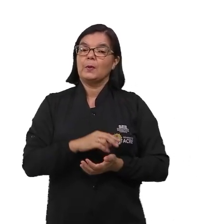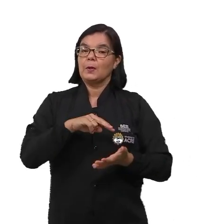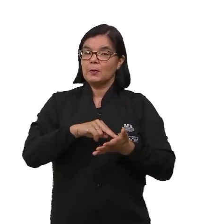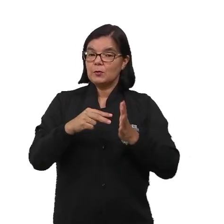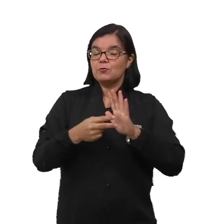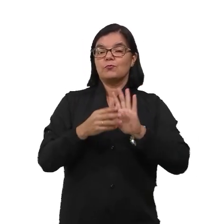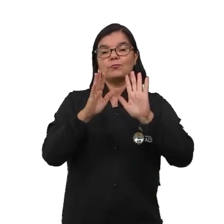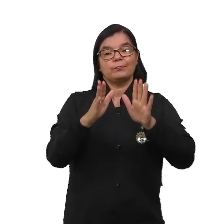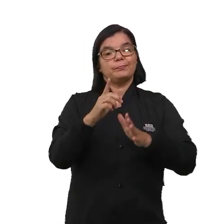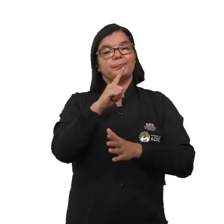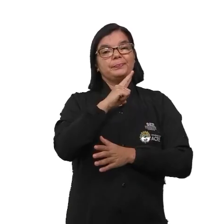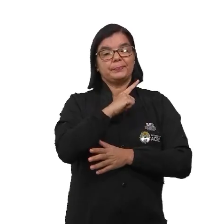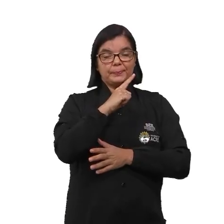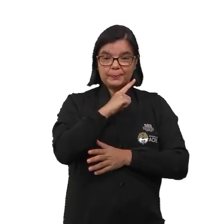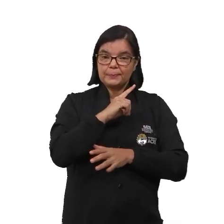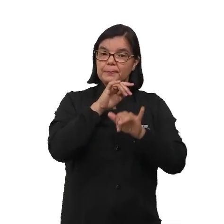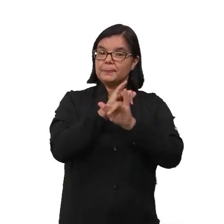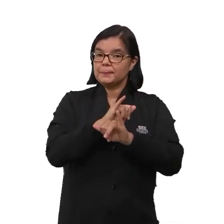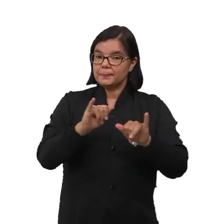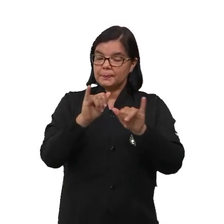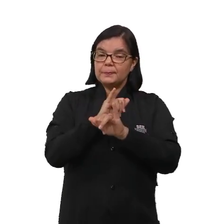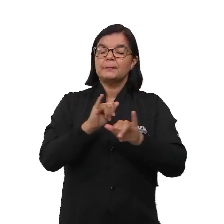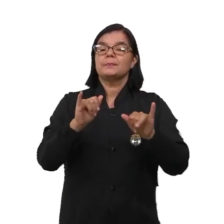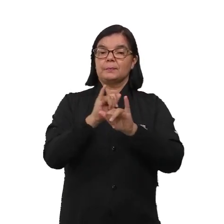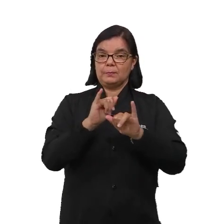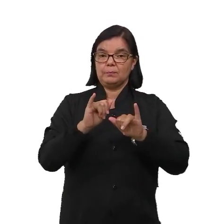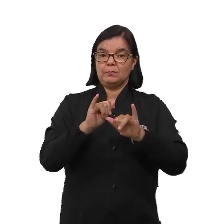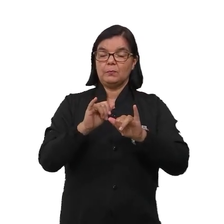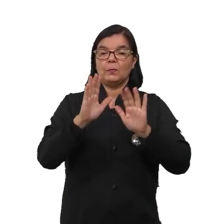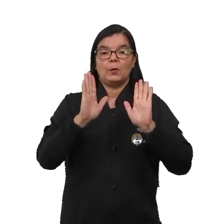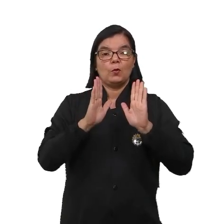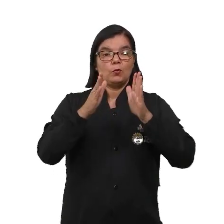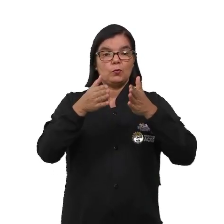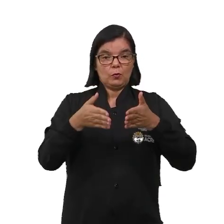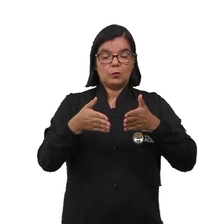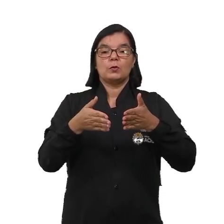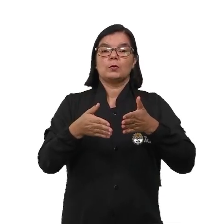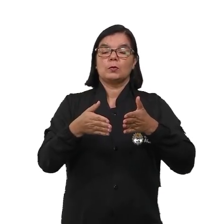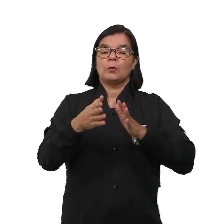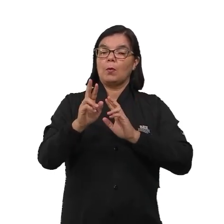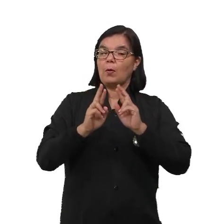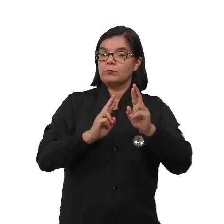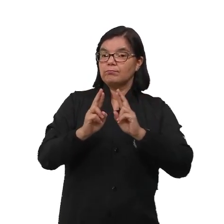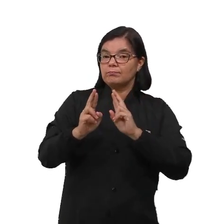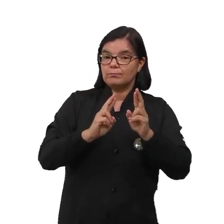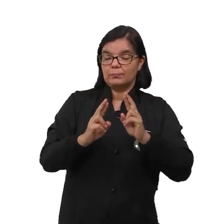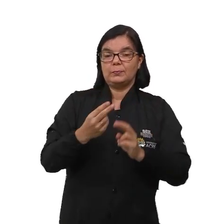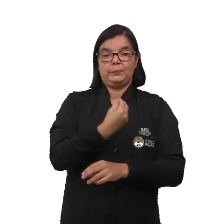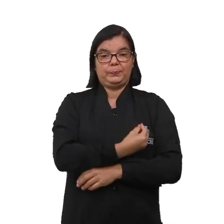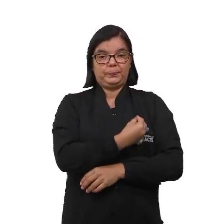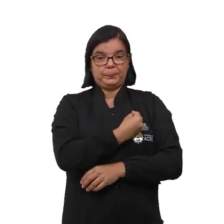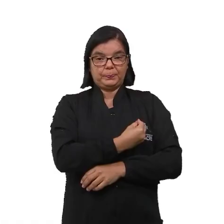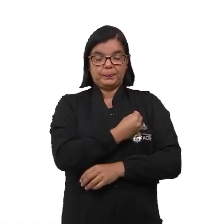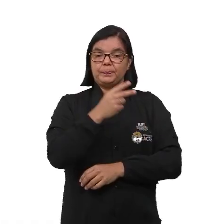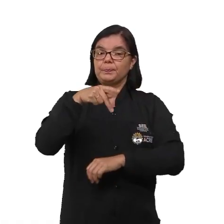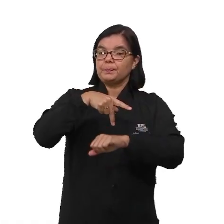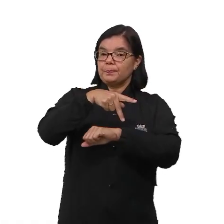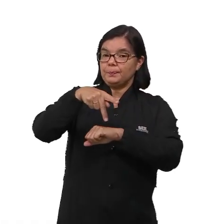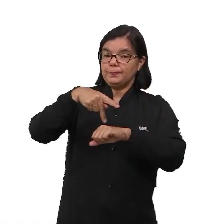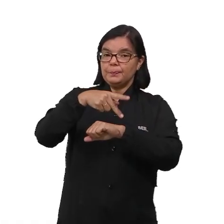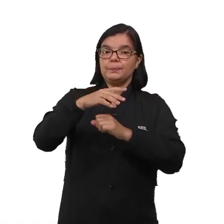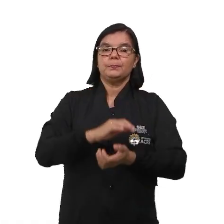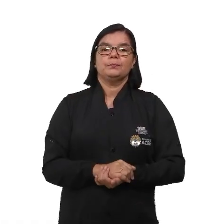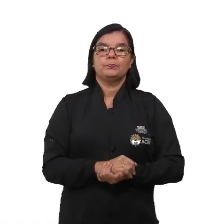seja, já temos aqui uma informação, um destaque em relação à realidade do nosso